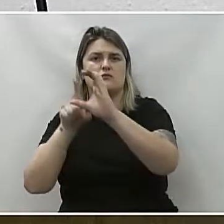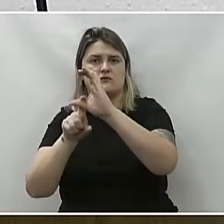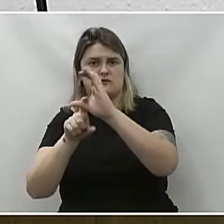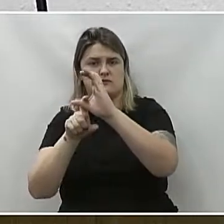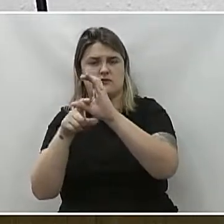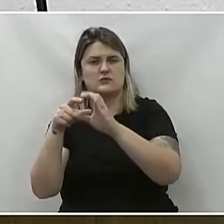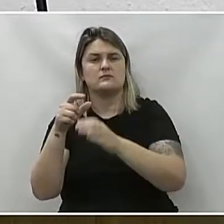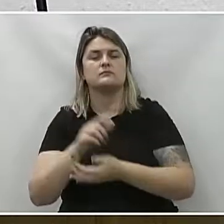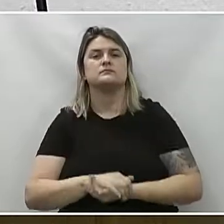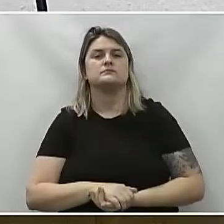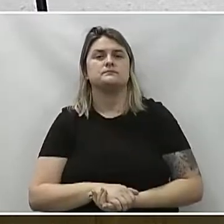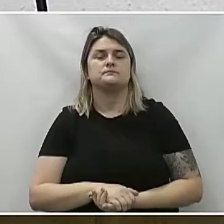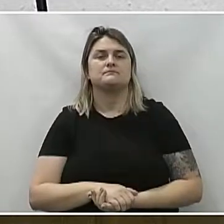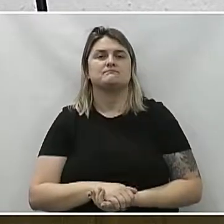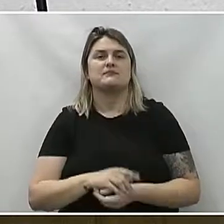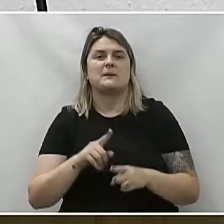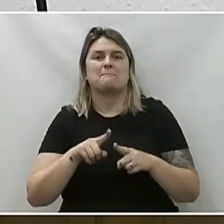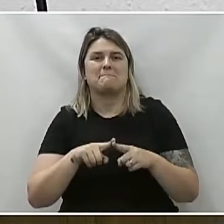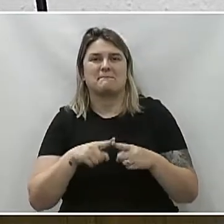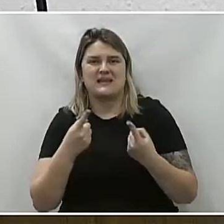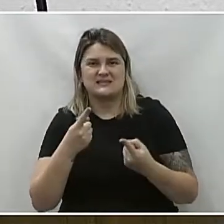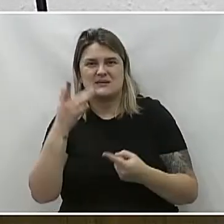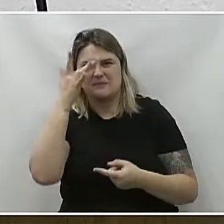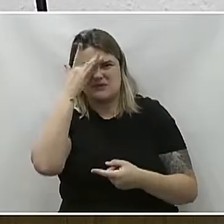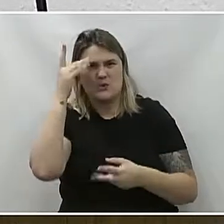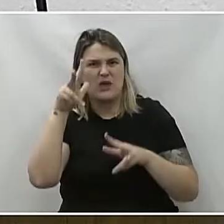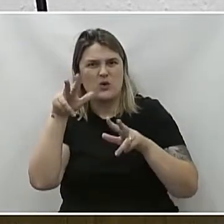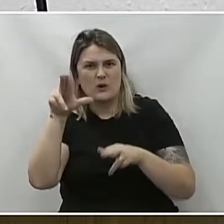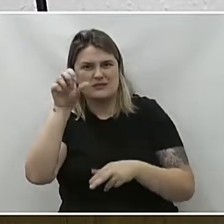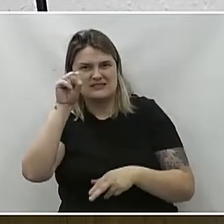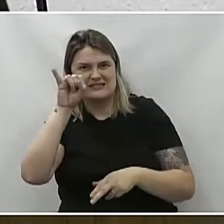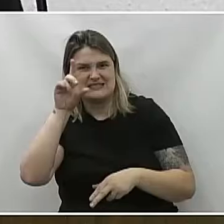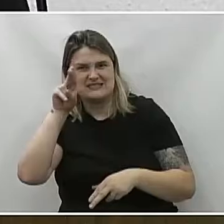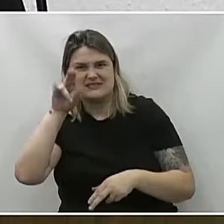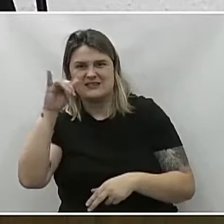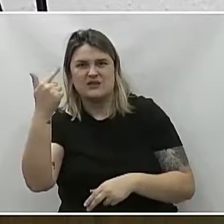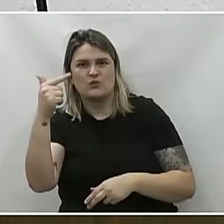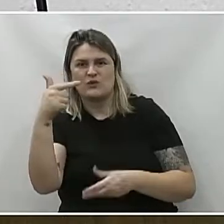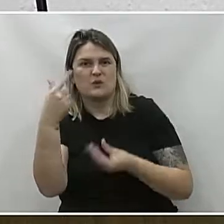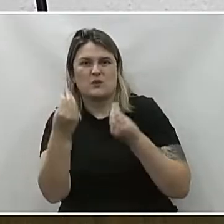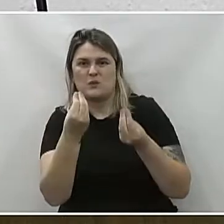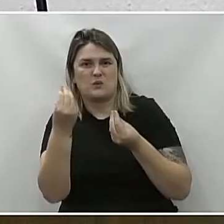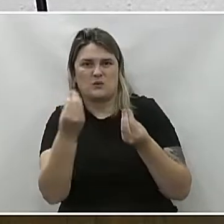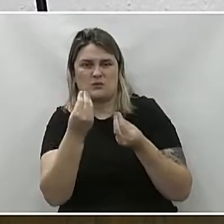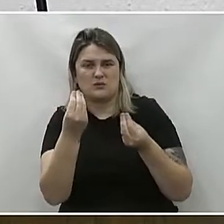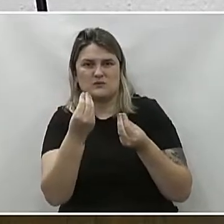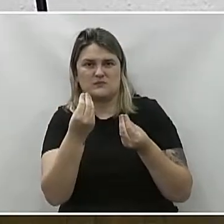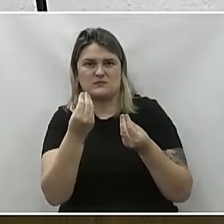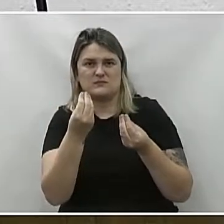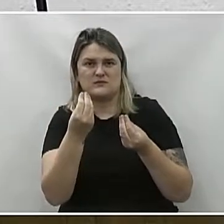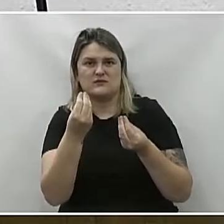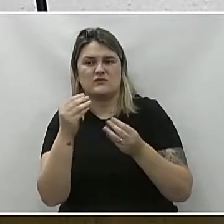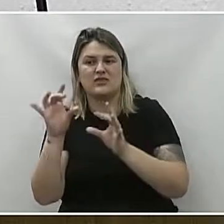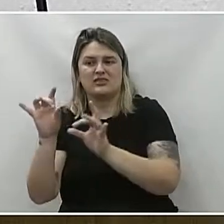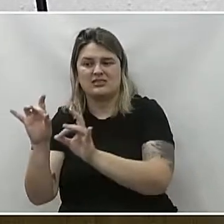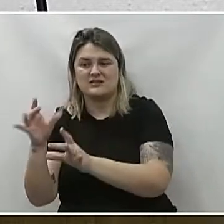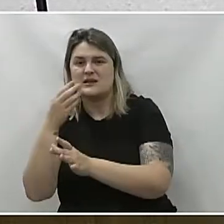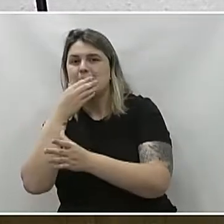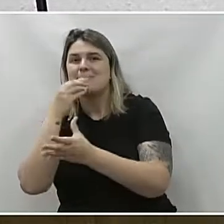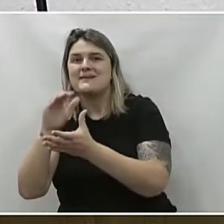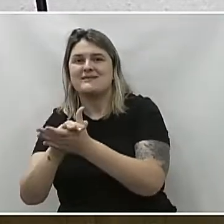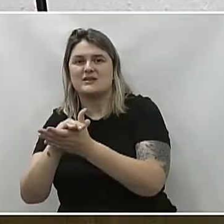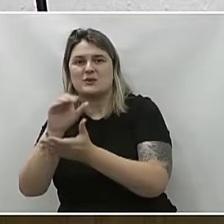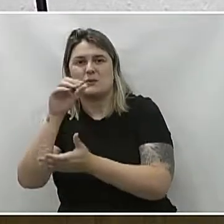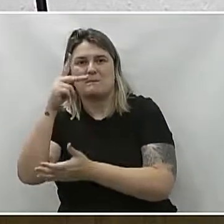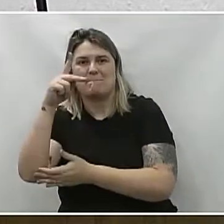pensão. Mas para pacientes como o Sidney não tinha pensão, não tinha como. Como que eu ia deixar meu marido numa pensão,